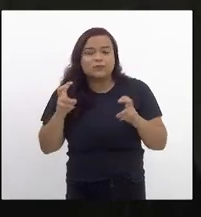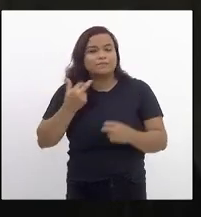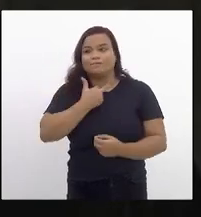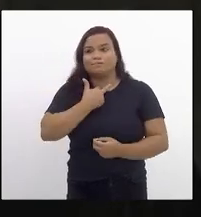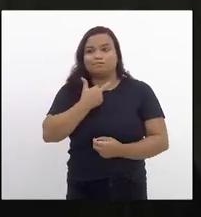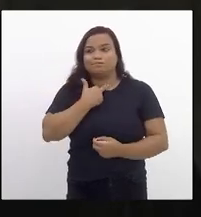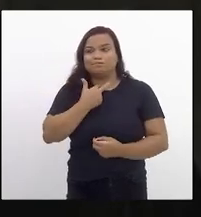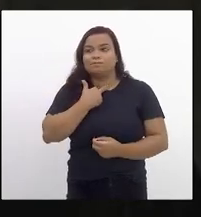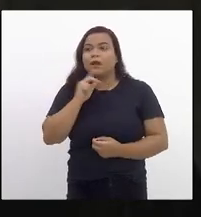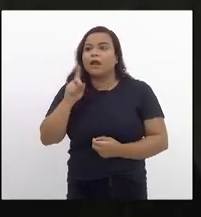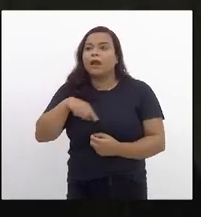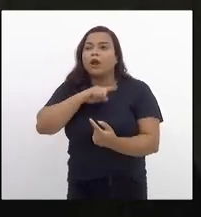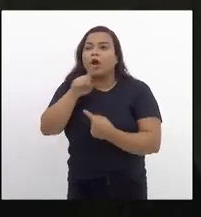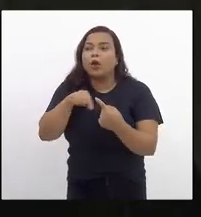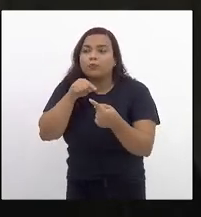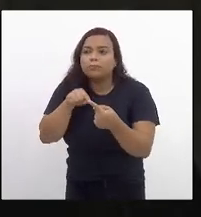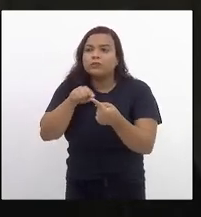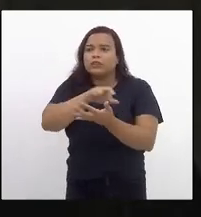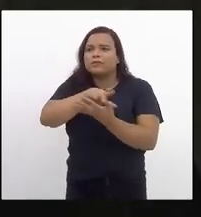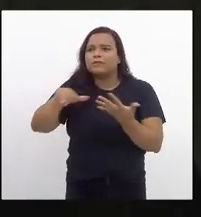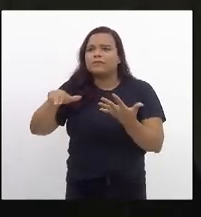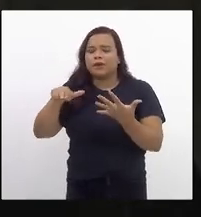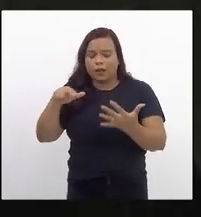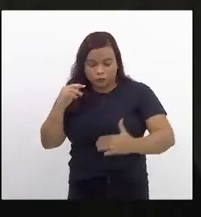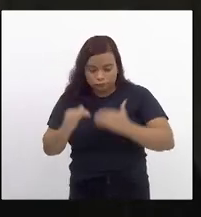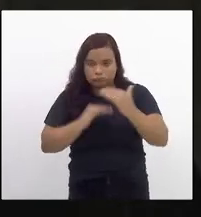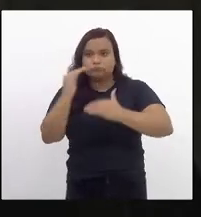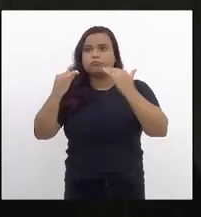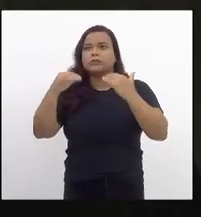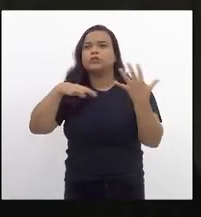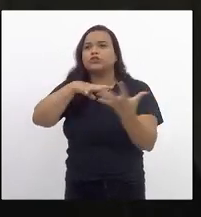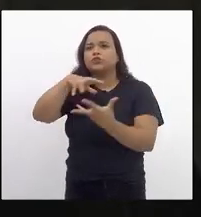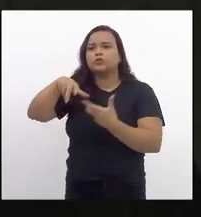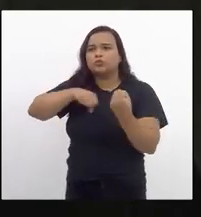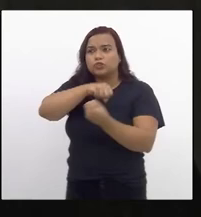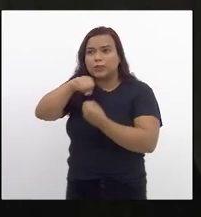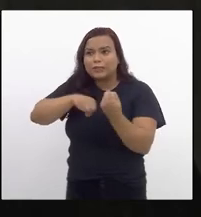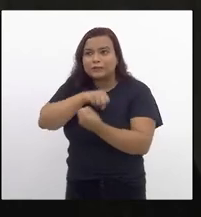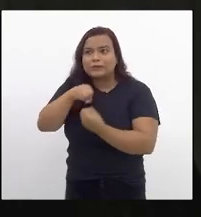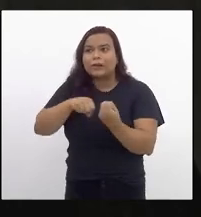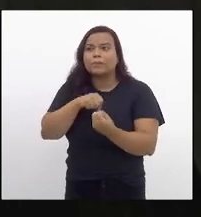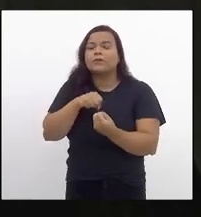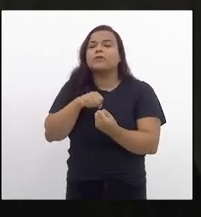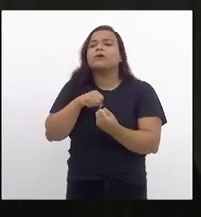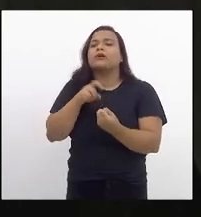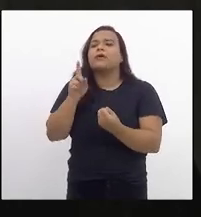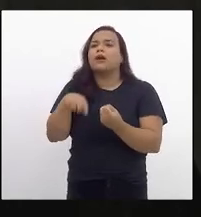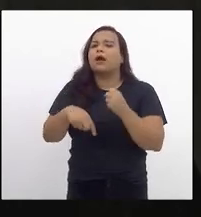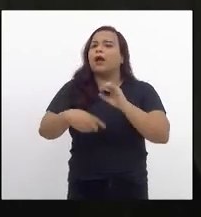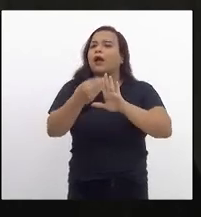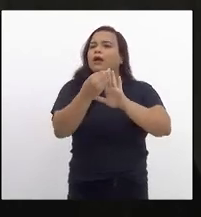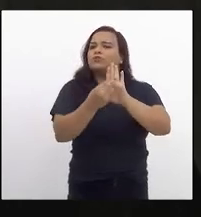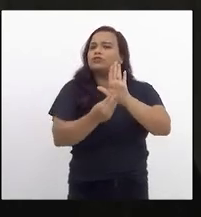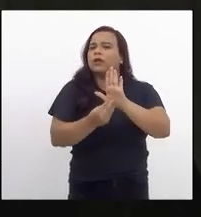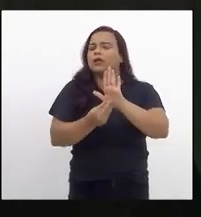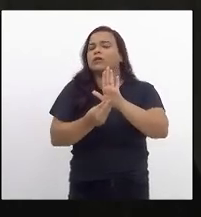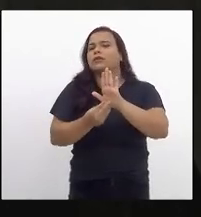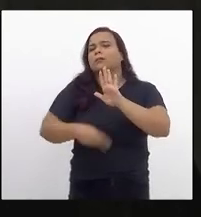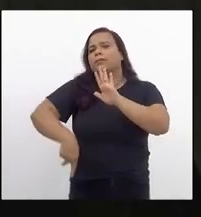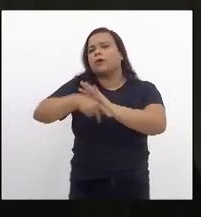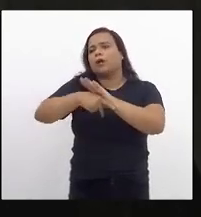os objetivos de desenvolvimento sustentável da agenda 2030